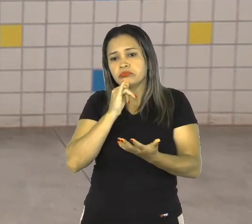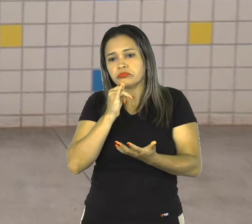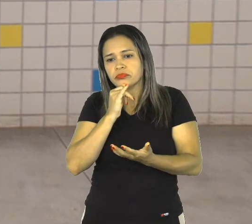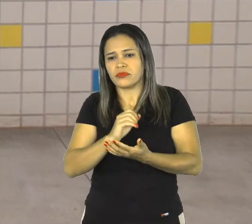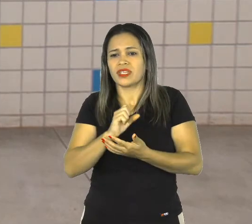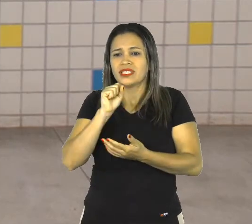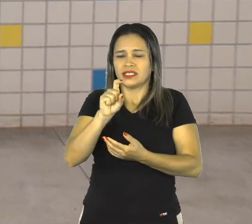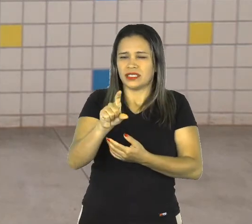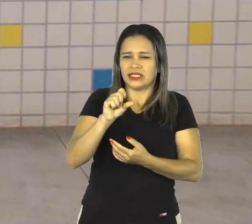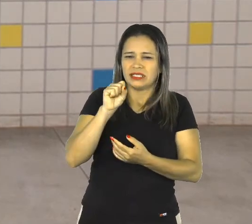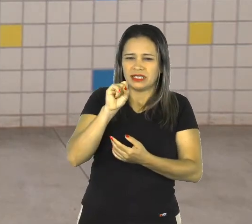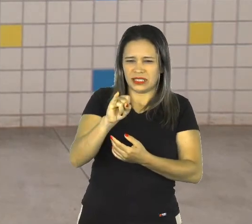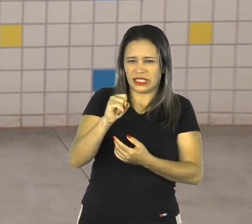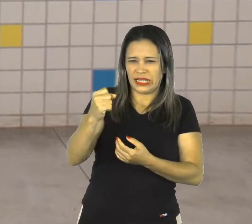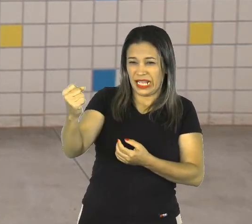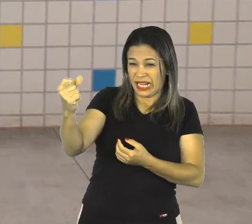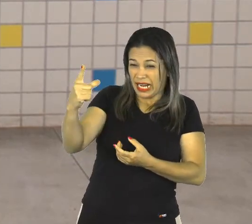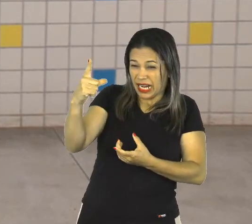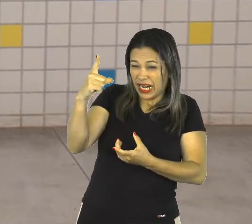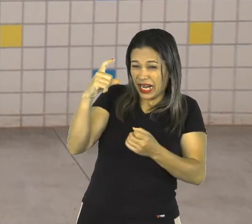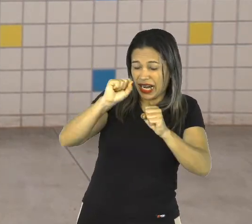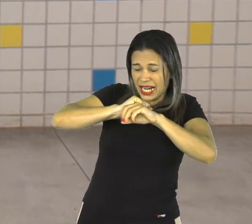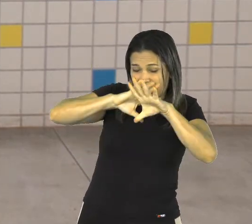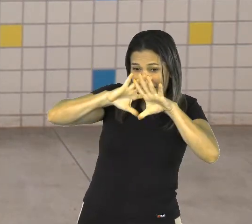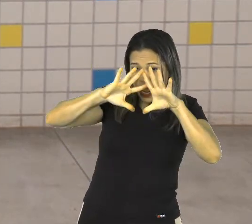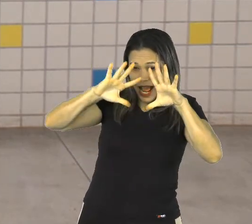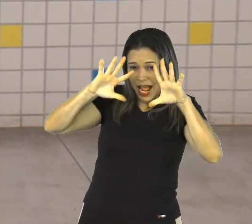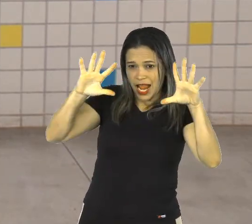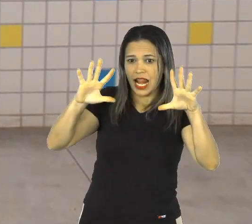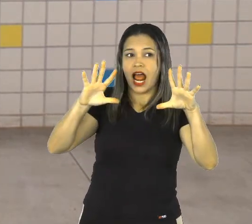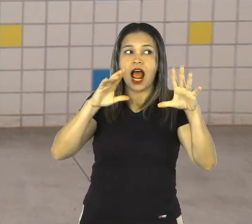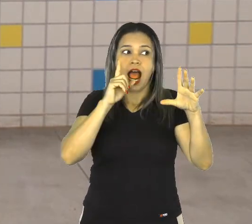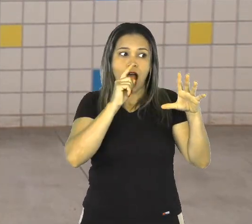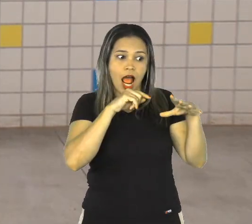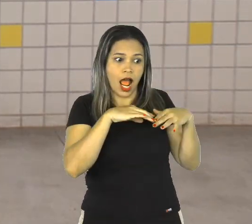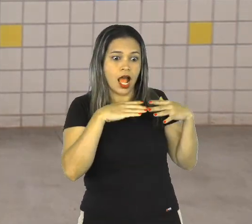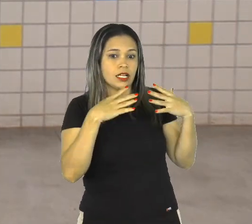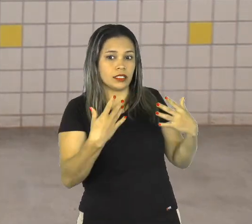muito claro, vai ser as células